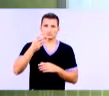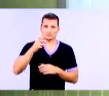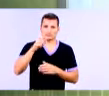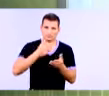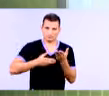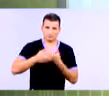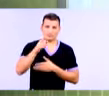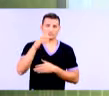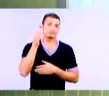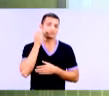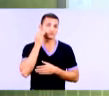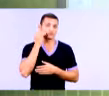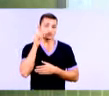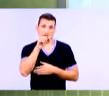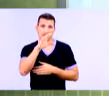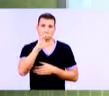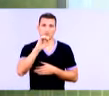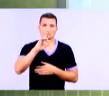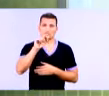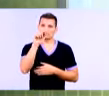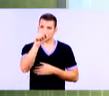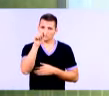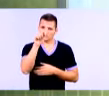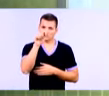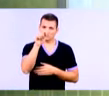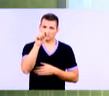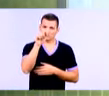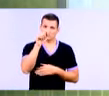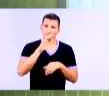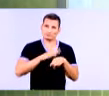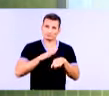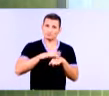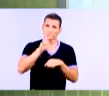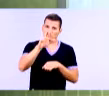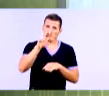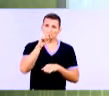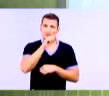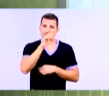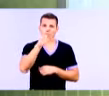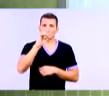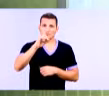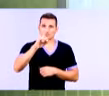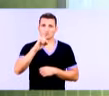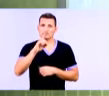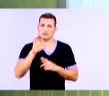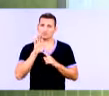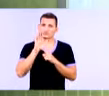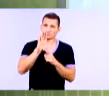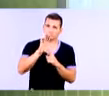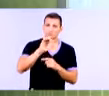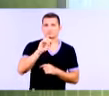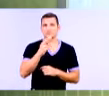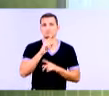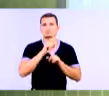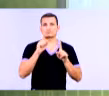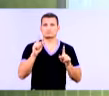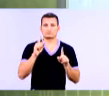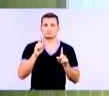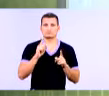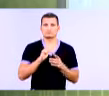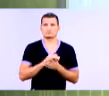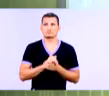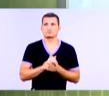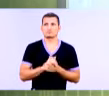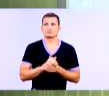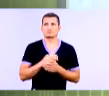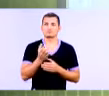você verificar se aquele código, você mesmo, vai verificar se aquele código te atendeu ou não, tá?